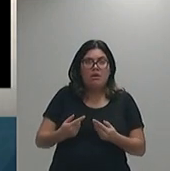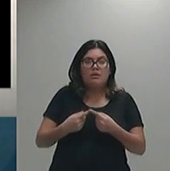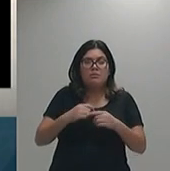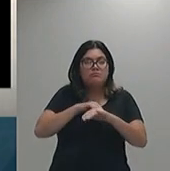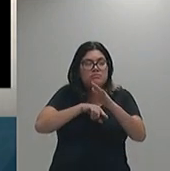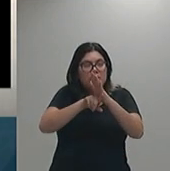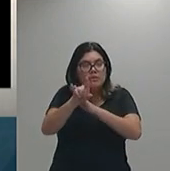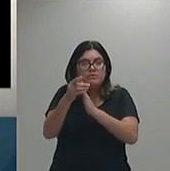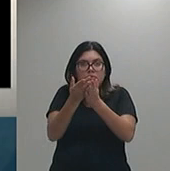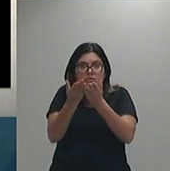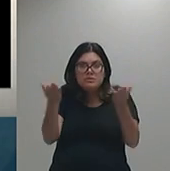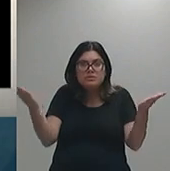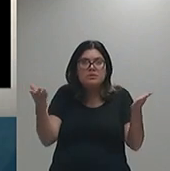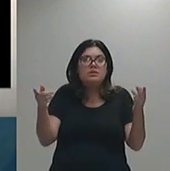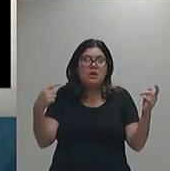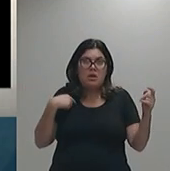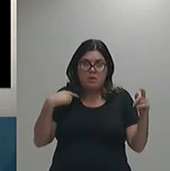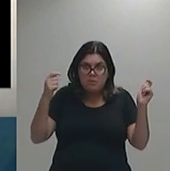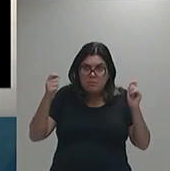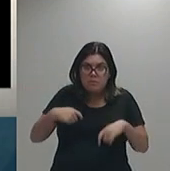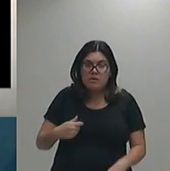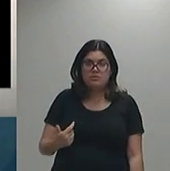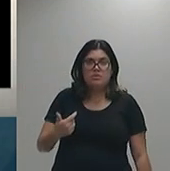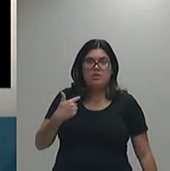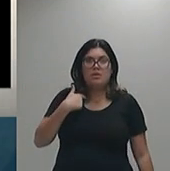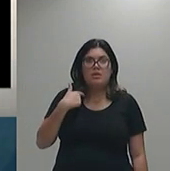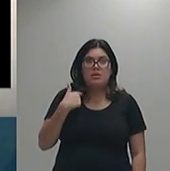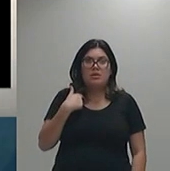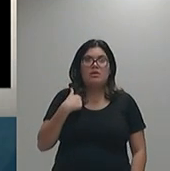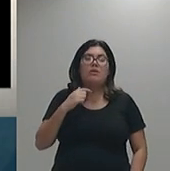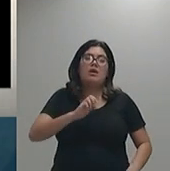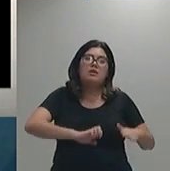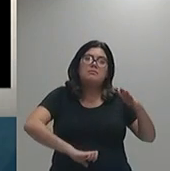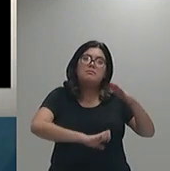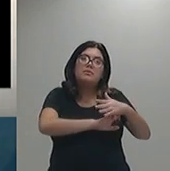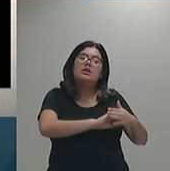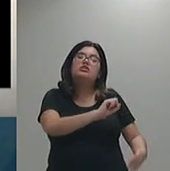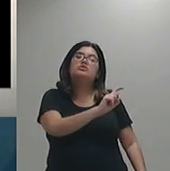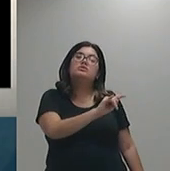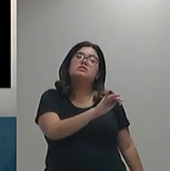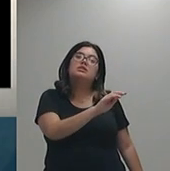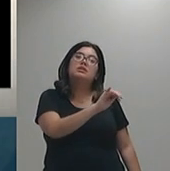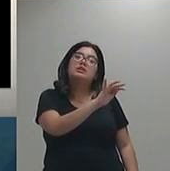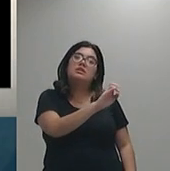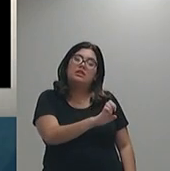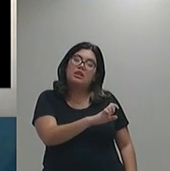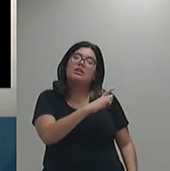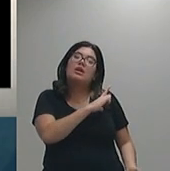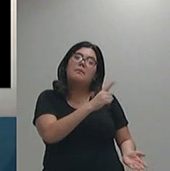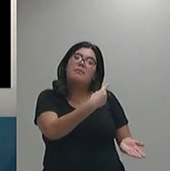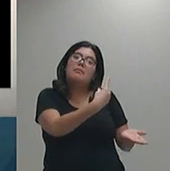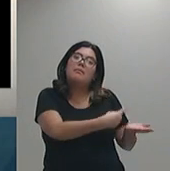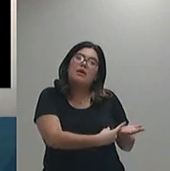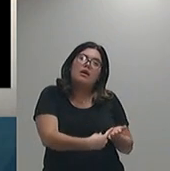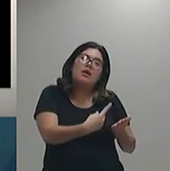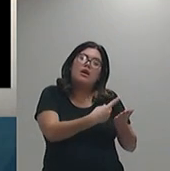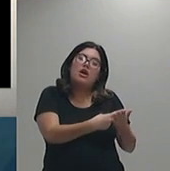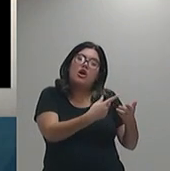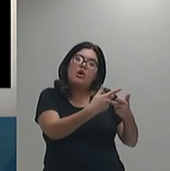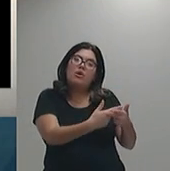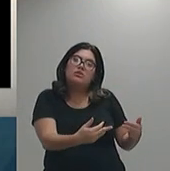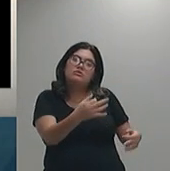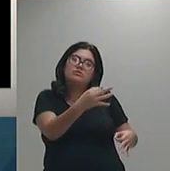posso eu digo a empresa suscitante está submetida a coisa julgada em um